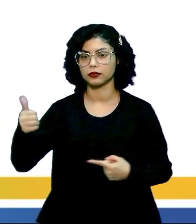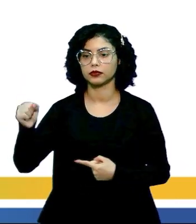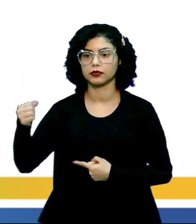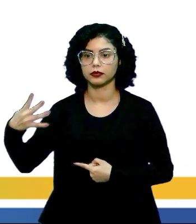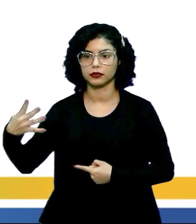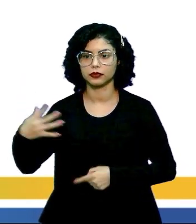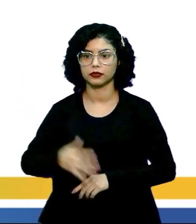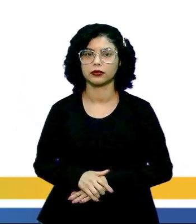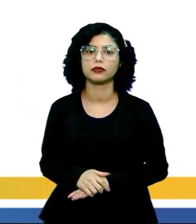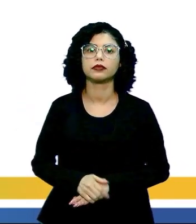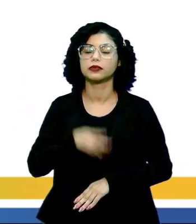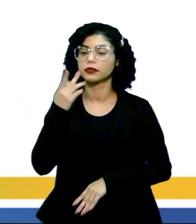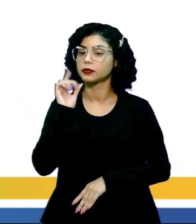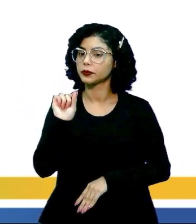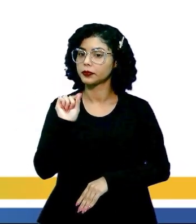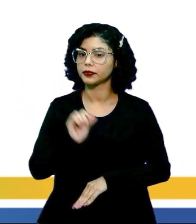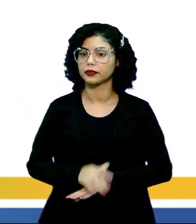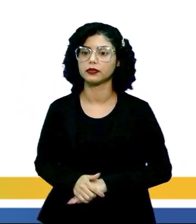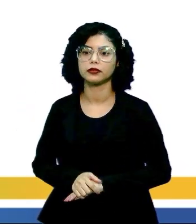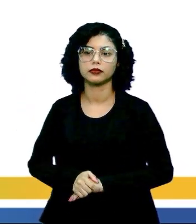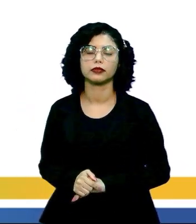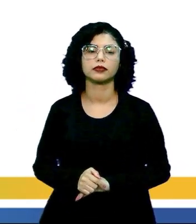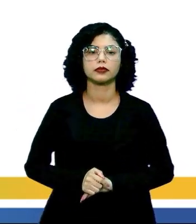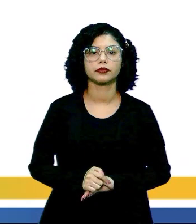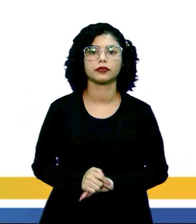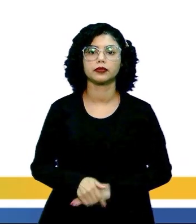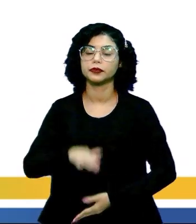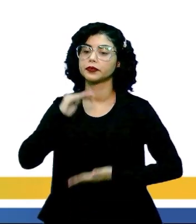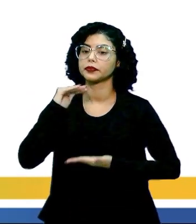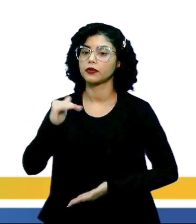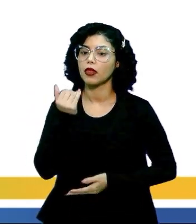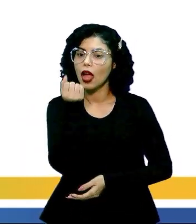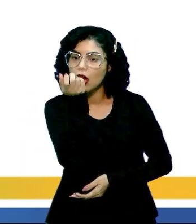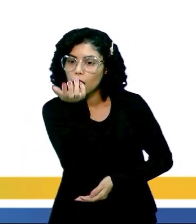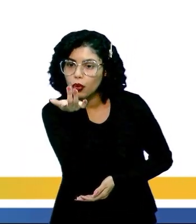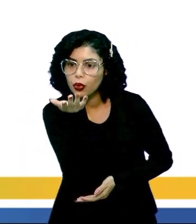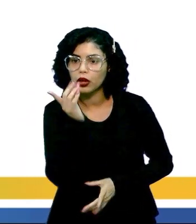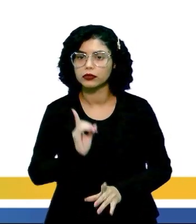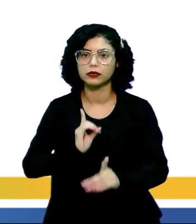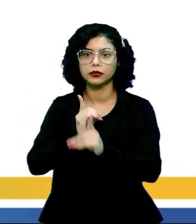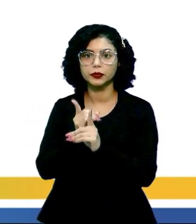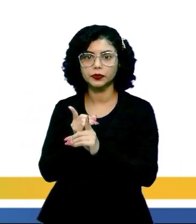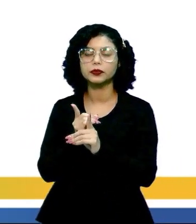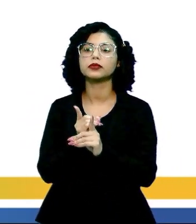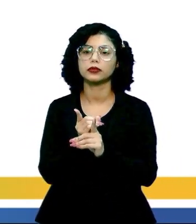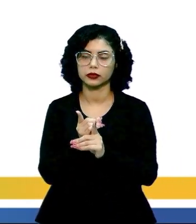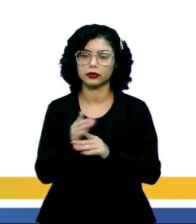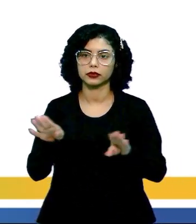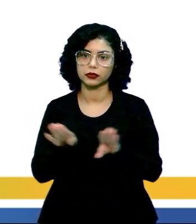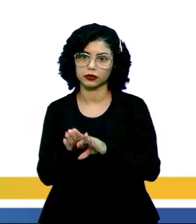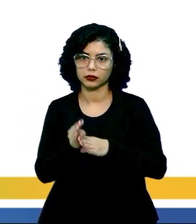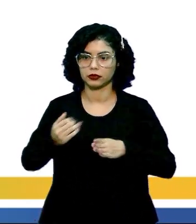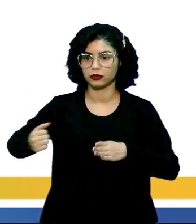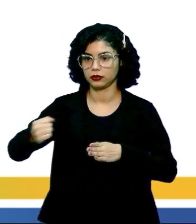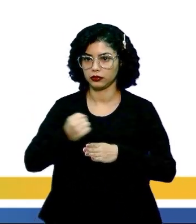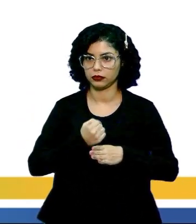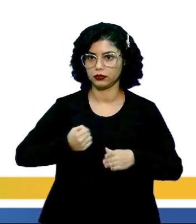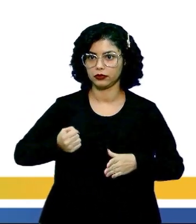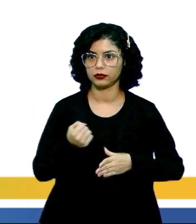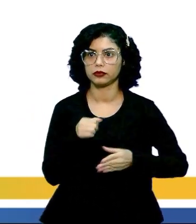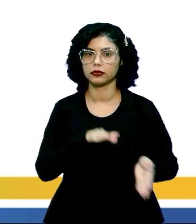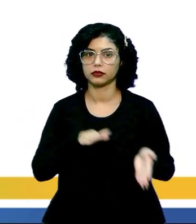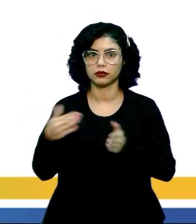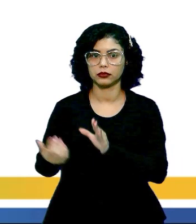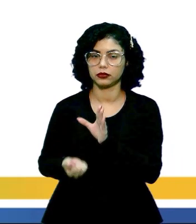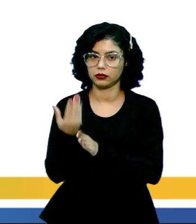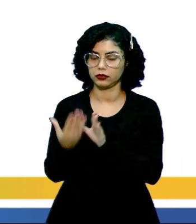184. Diz o seguinte: em uma embalagem de farinha, encontra-se a receita de um bolo, sendo parte